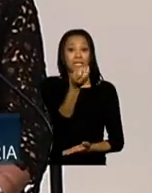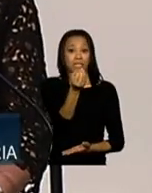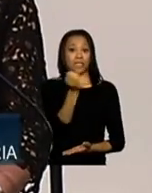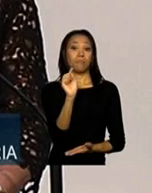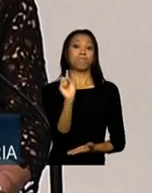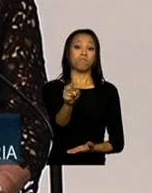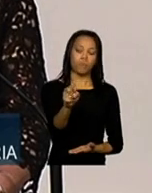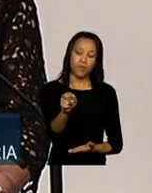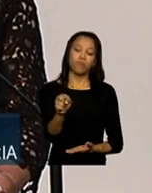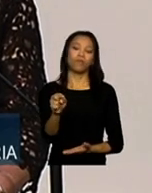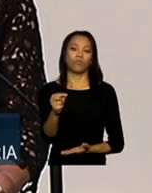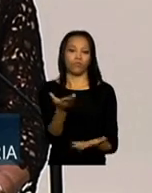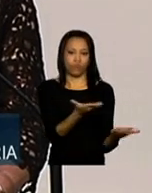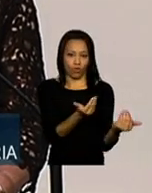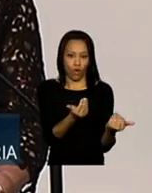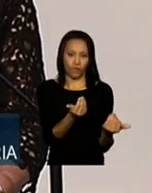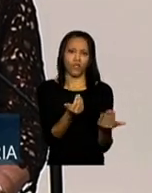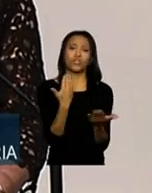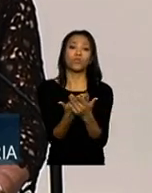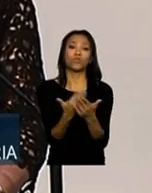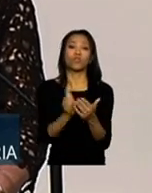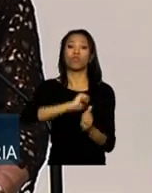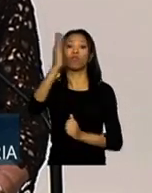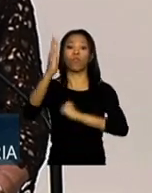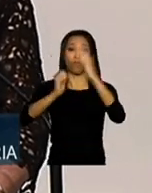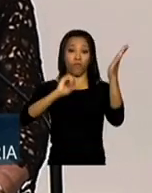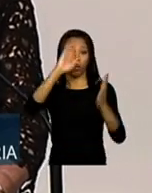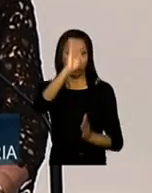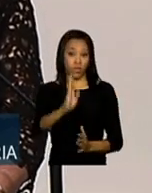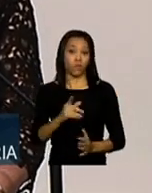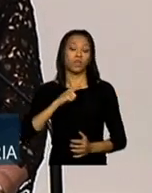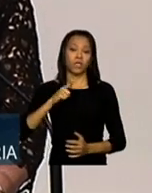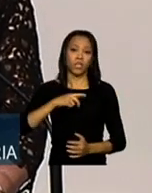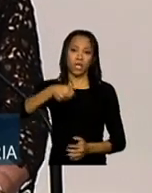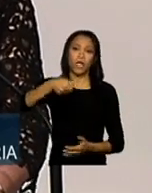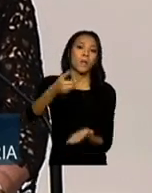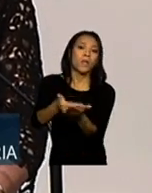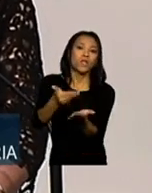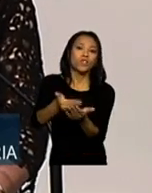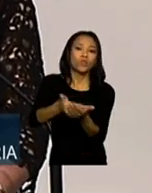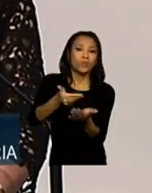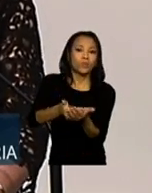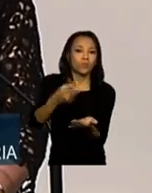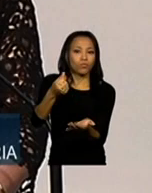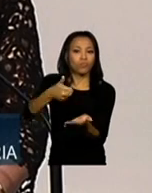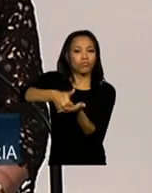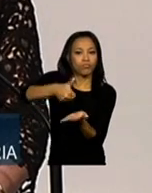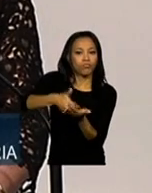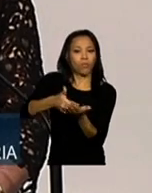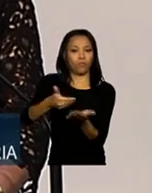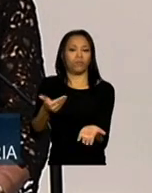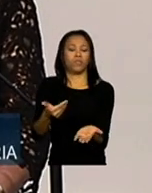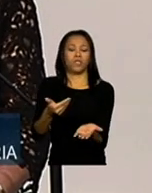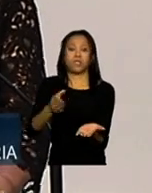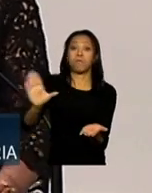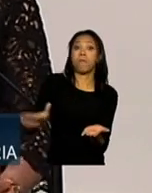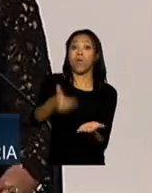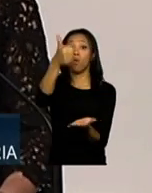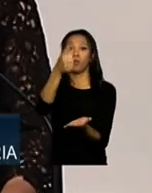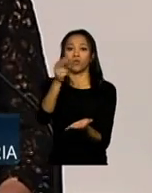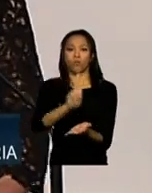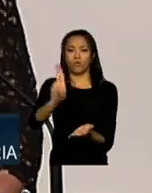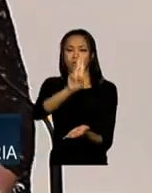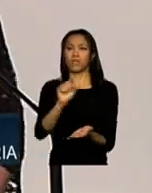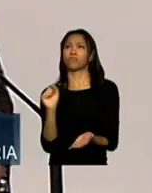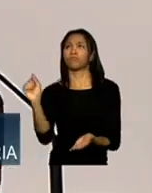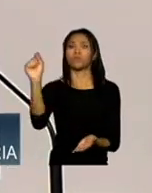brasileiros no exterior, com bolsas nas melhores universidades do mundo, que, na sua